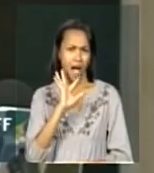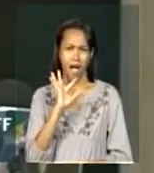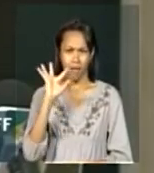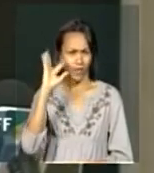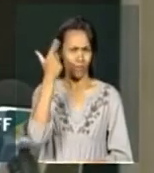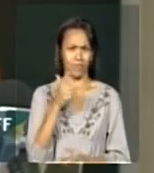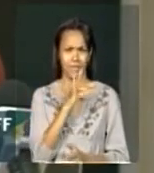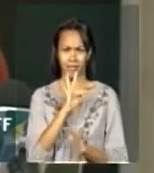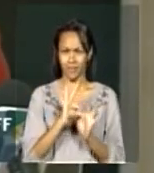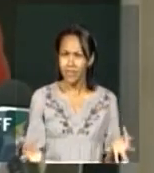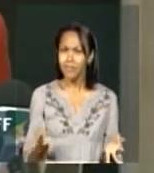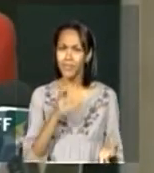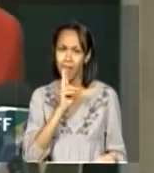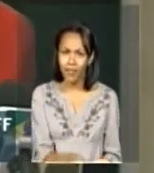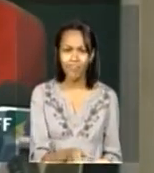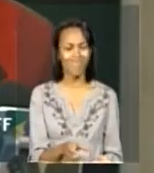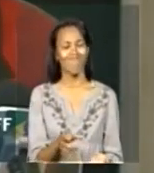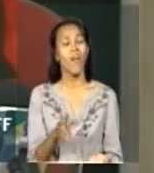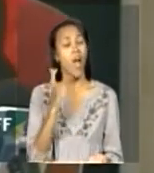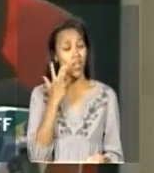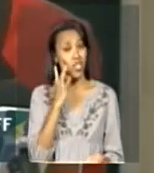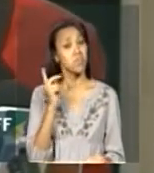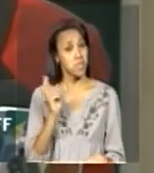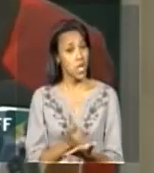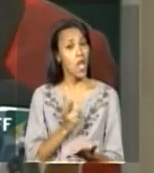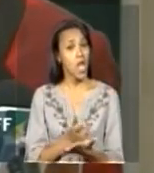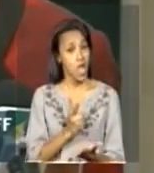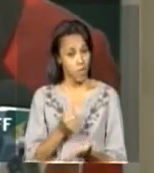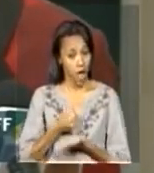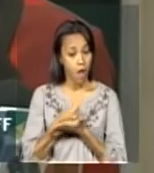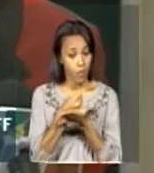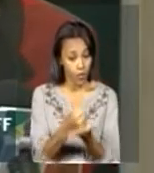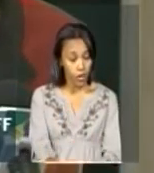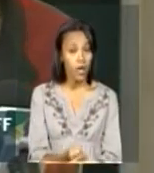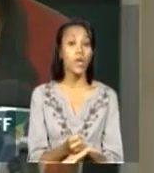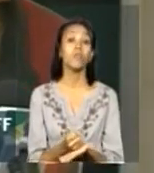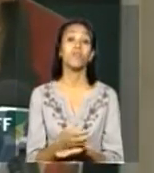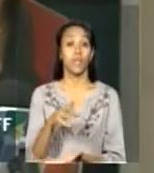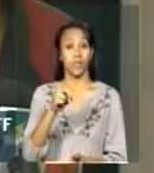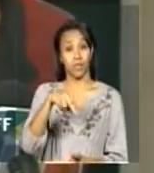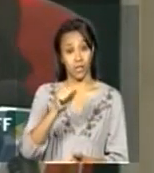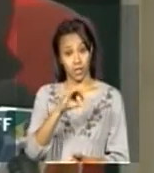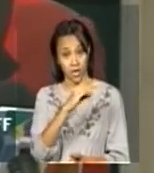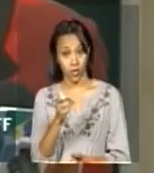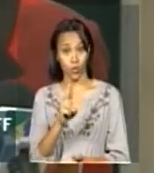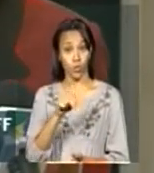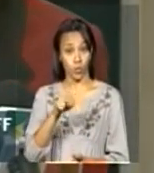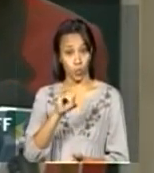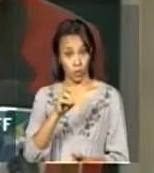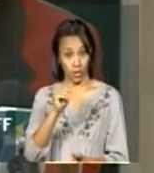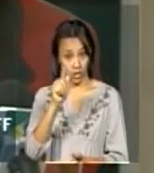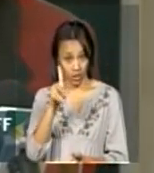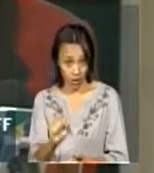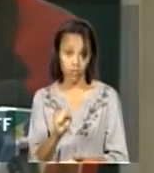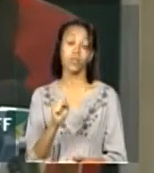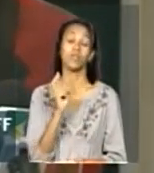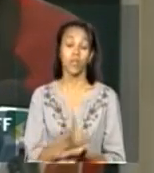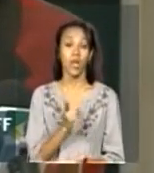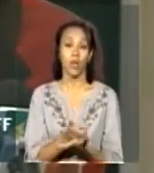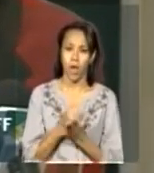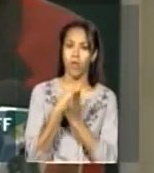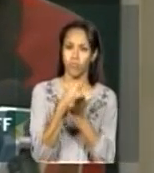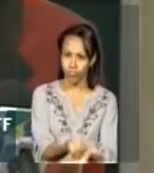Síria. Achamos e sempre apoiamos as iniciativas das Nações Unidas, em especial a ida do COFAN e